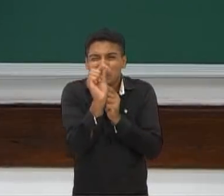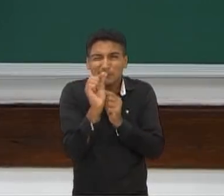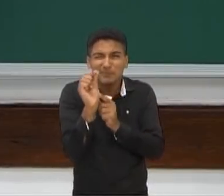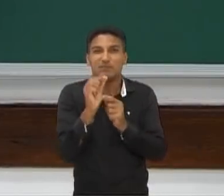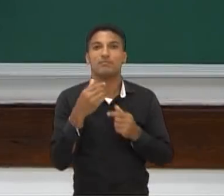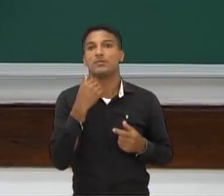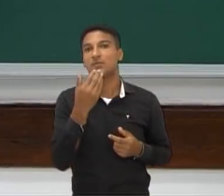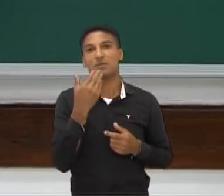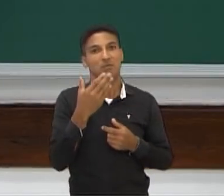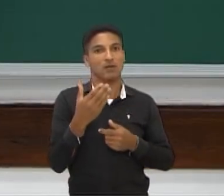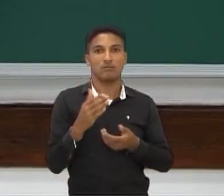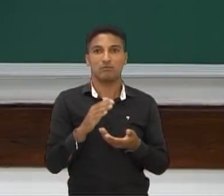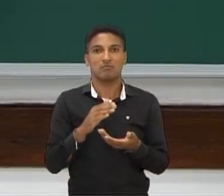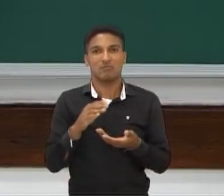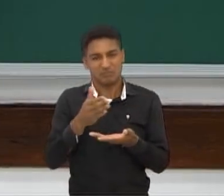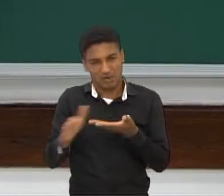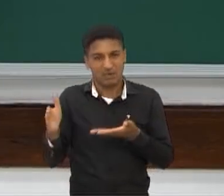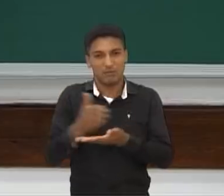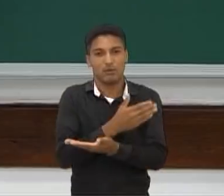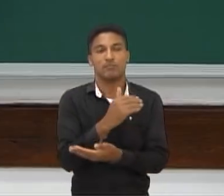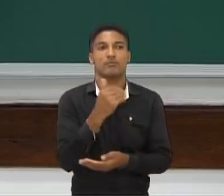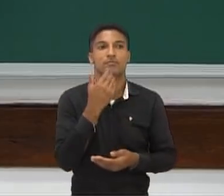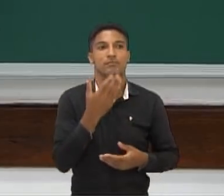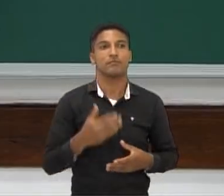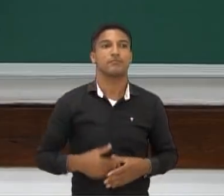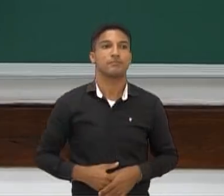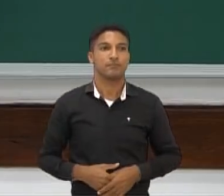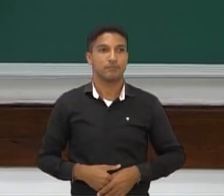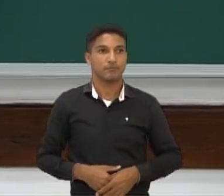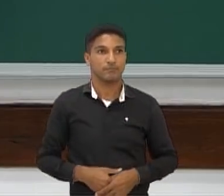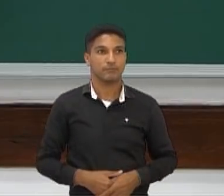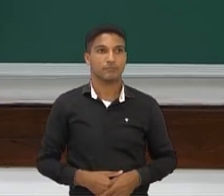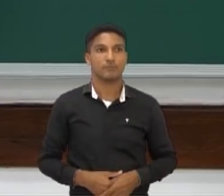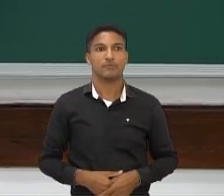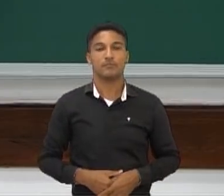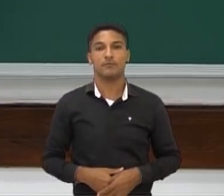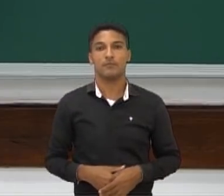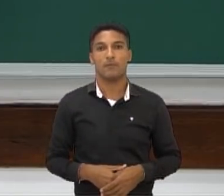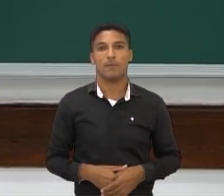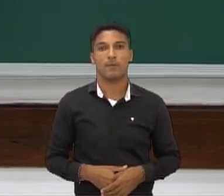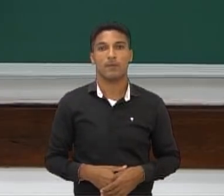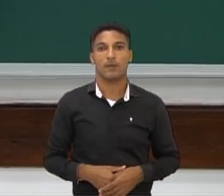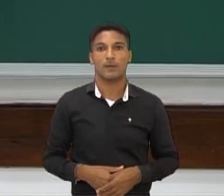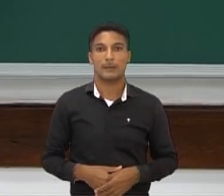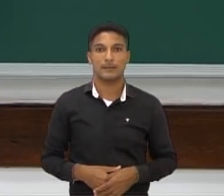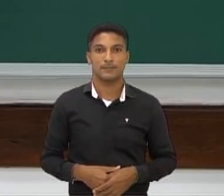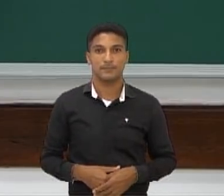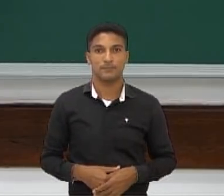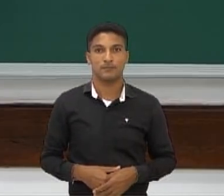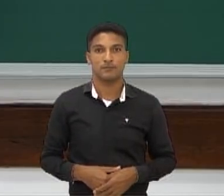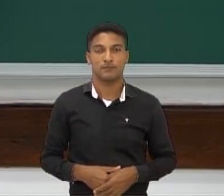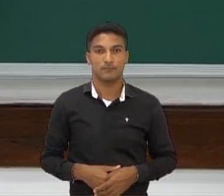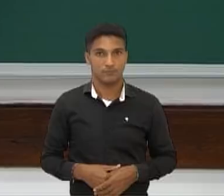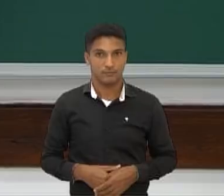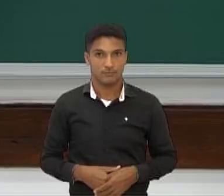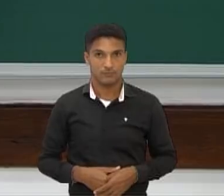essas ideias, querido estudante. Nem sempre o que você vê é o